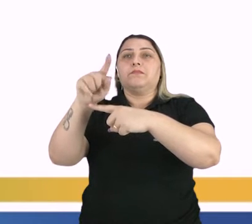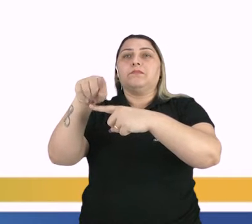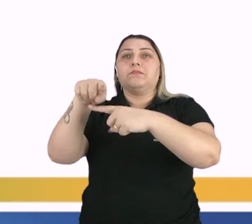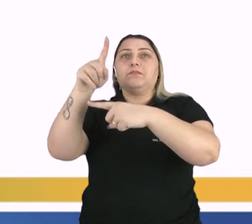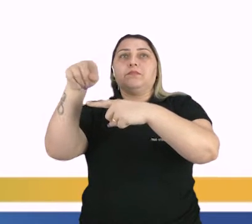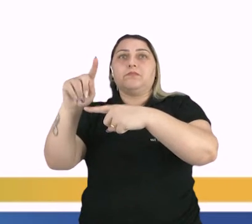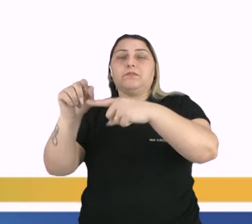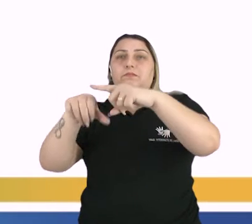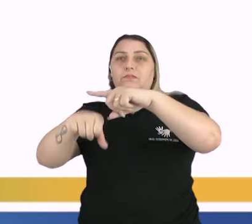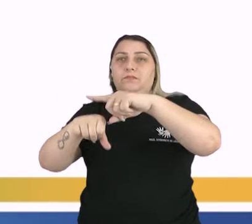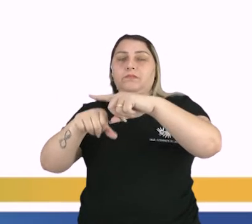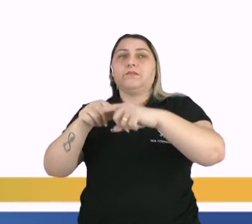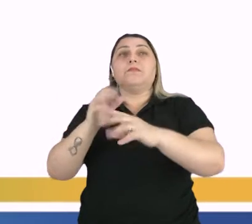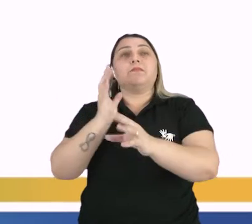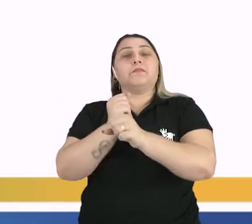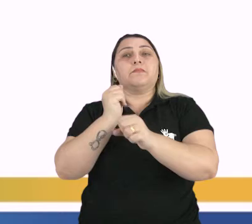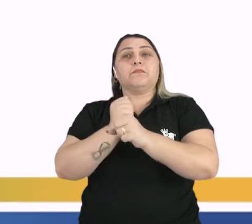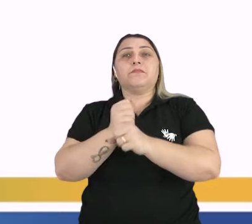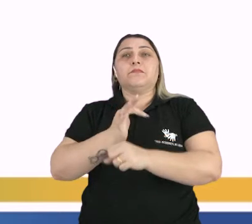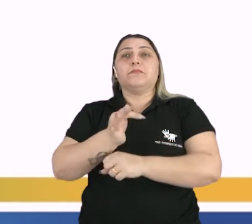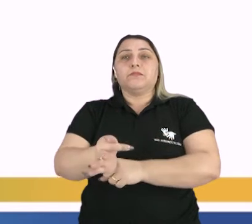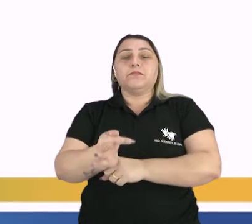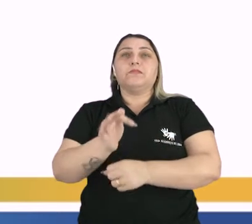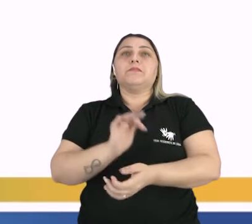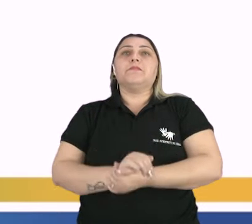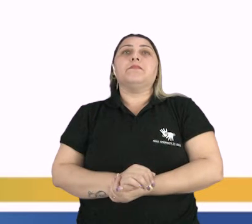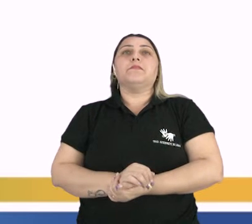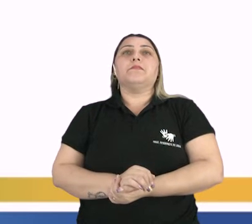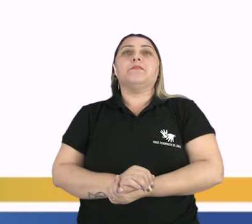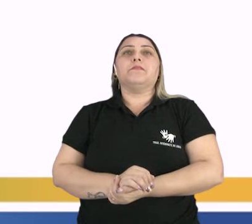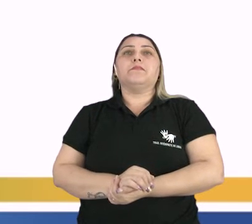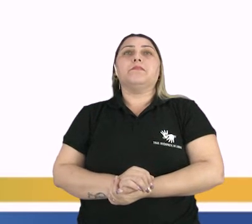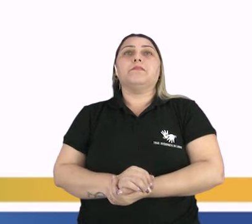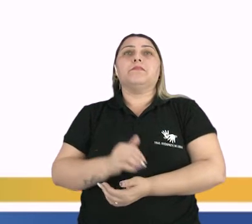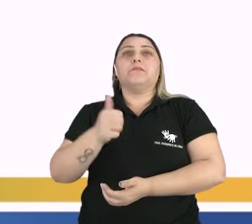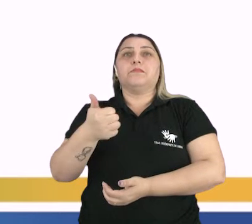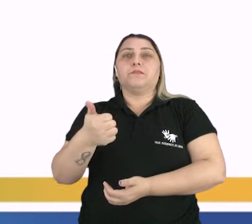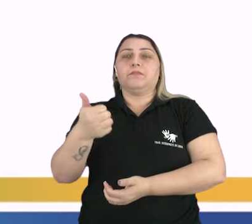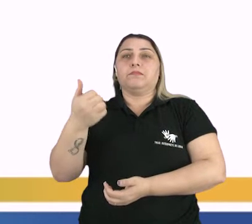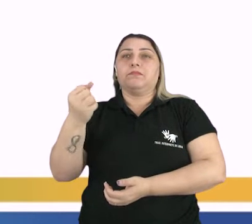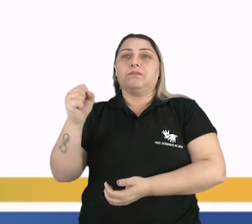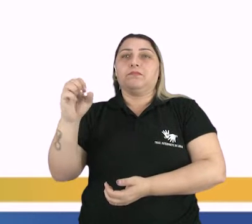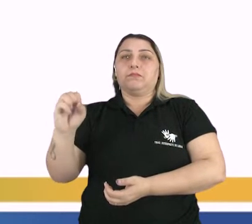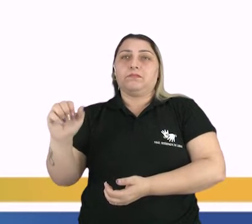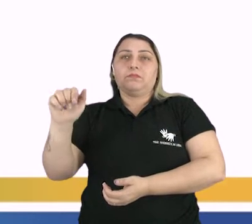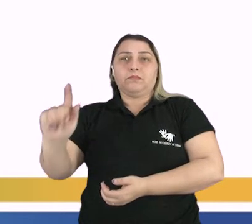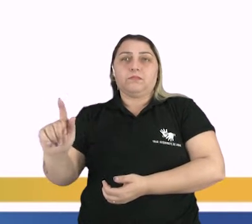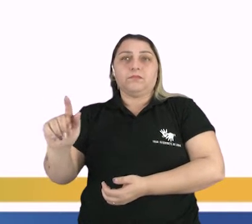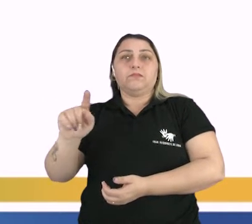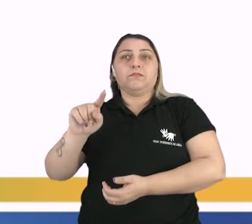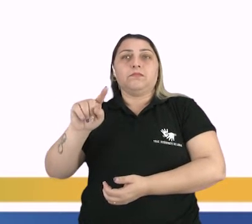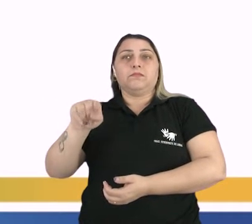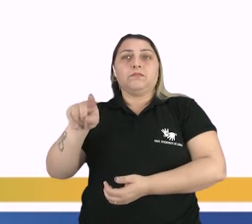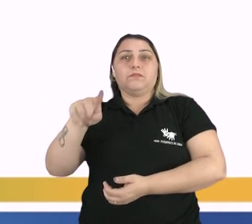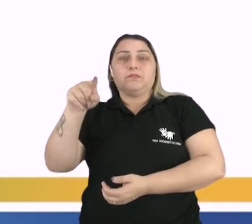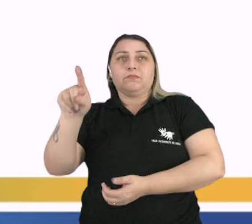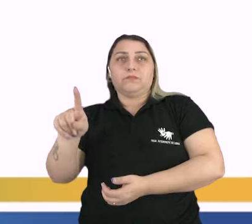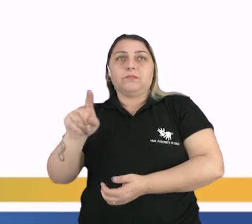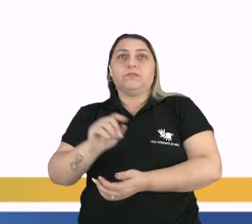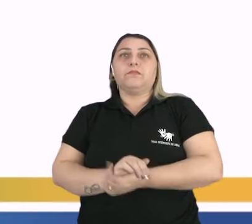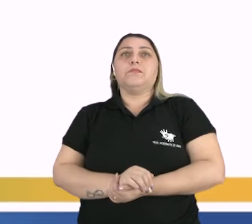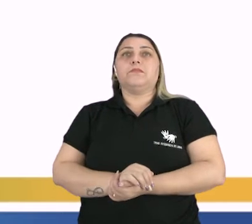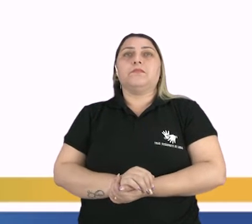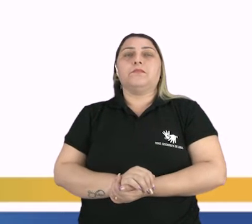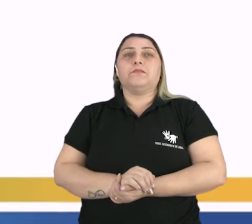Radiano. Então, um breve cálculo, você sabe que π radiano vale 180 graus, né? 180 dividido para 9 dá